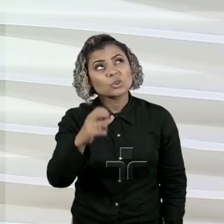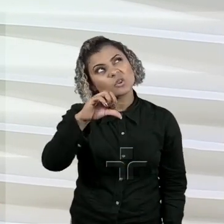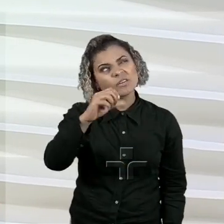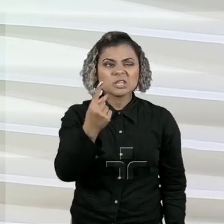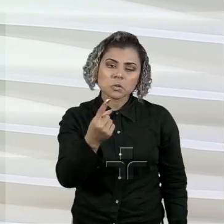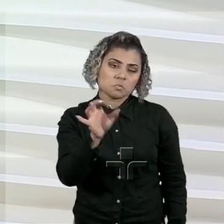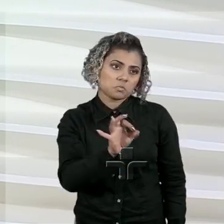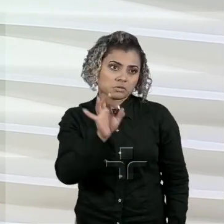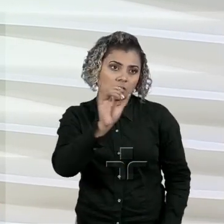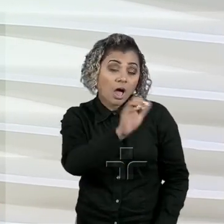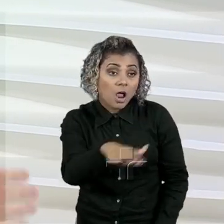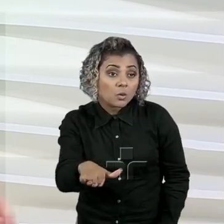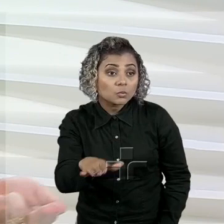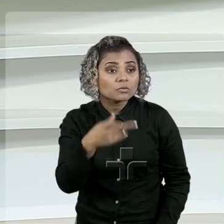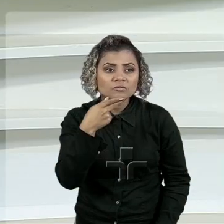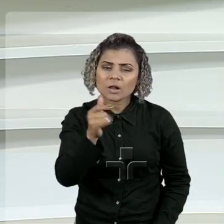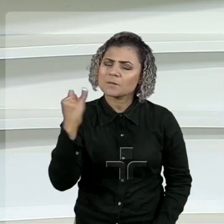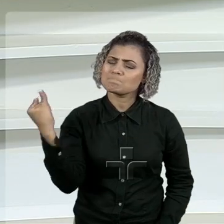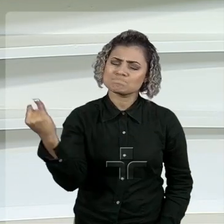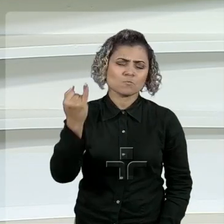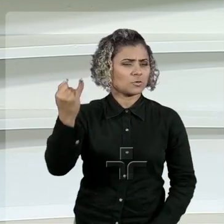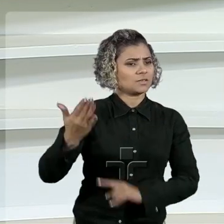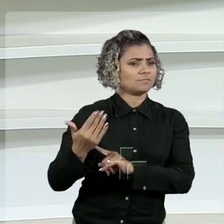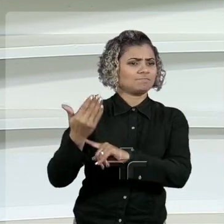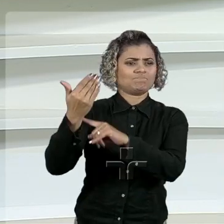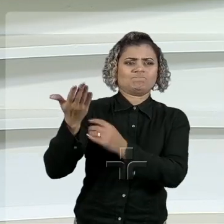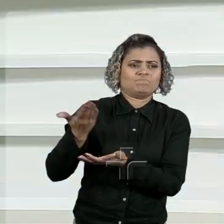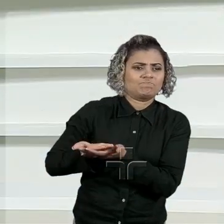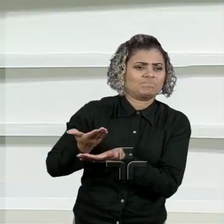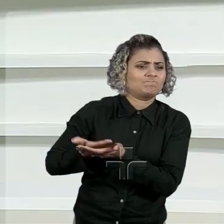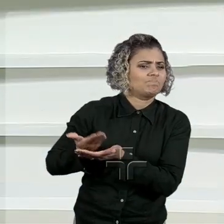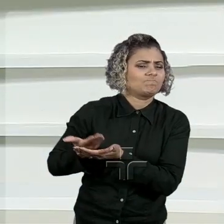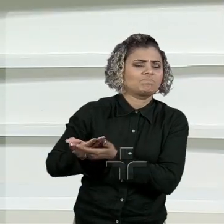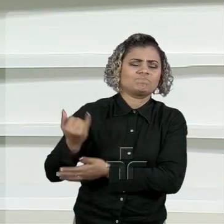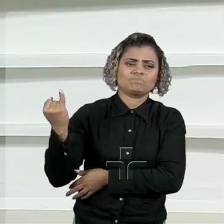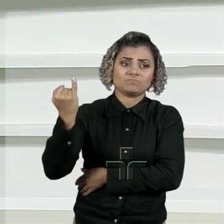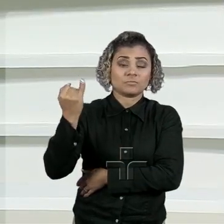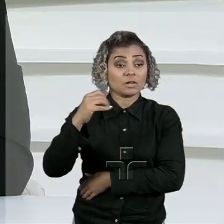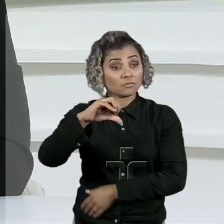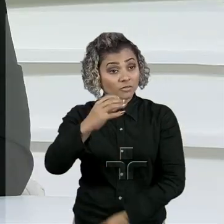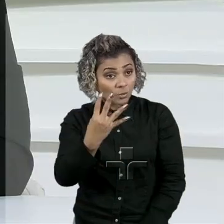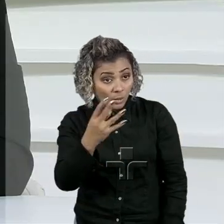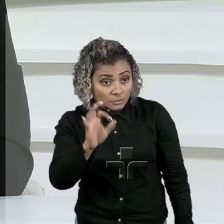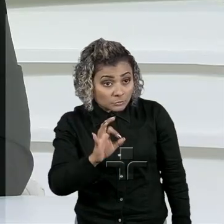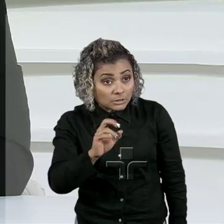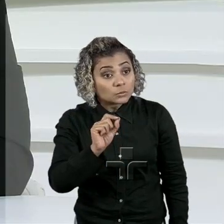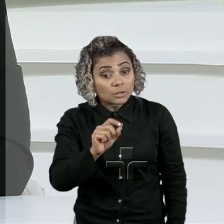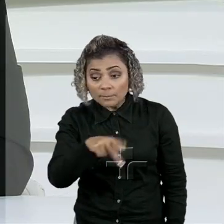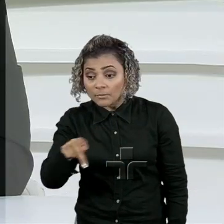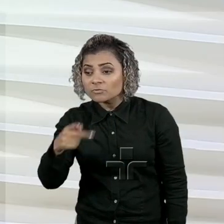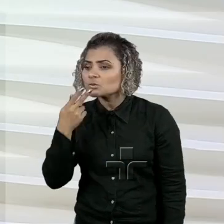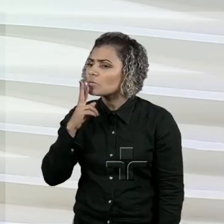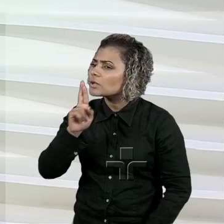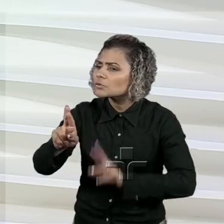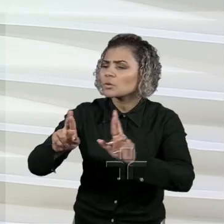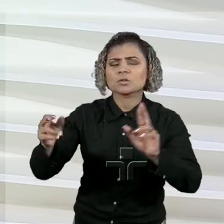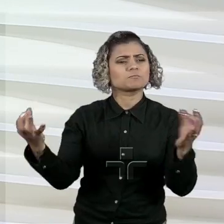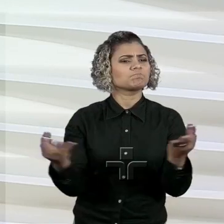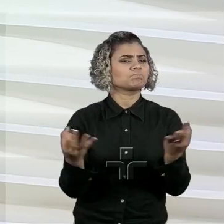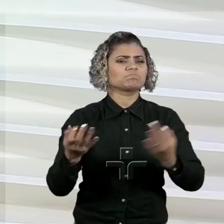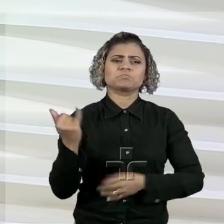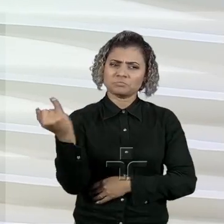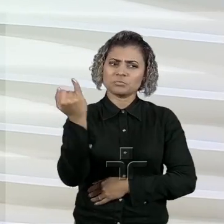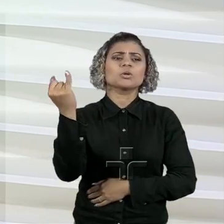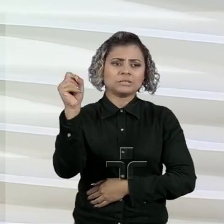91% dos estudantes dizem que é fundamental aprender sobre tecnologia. 94% foram os professores respondendo sobre esse